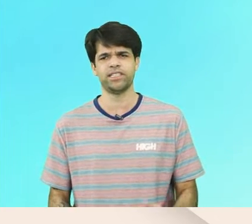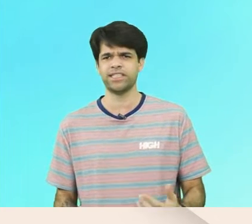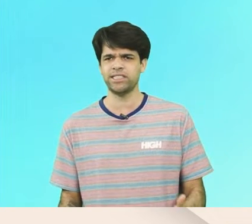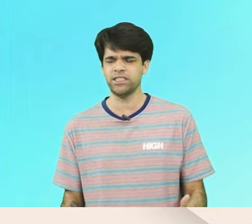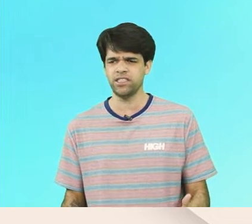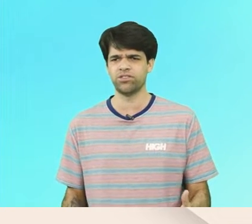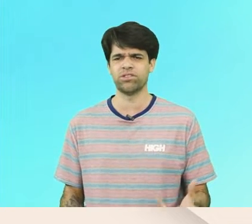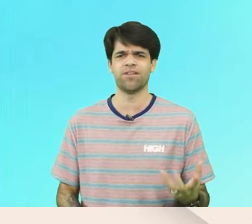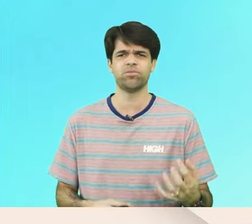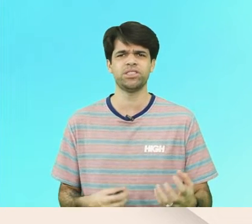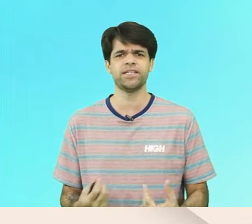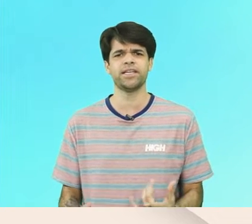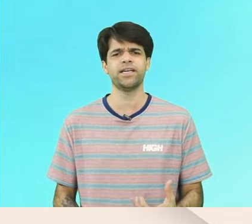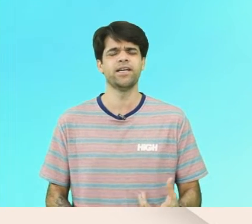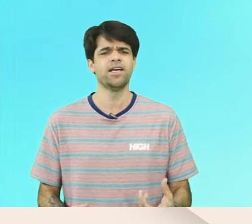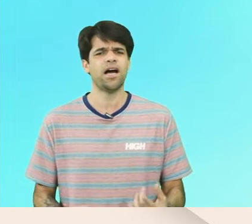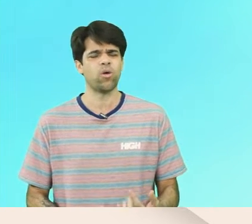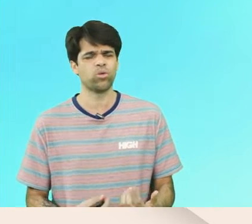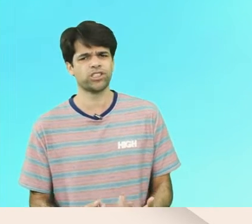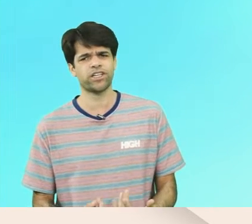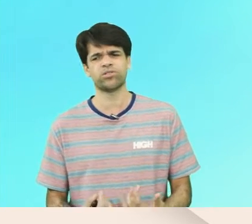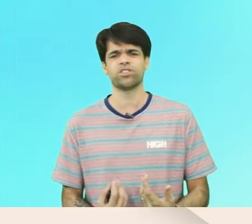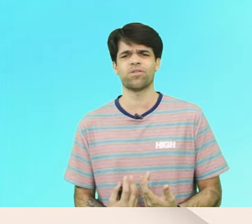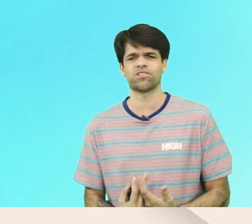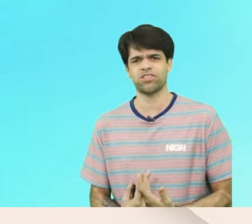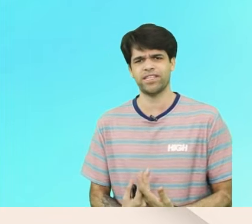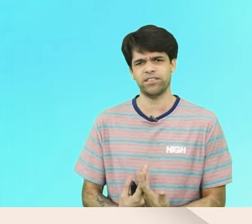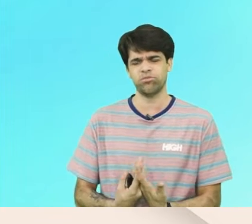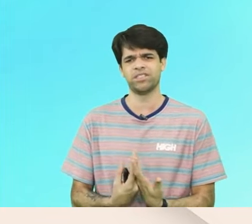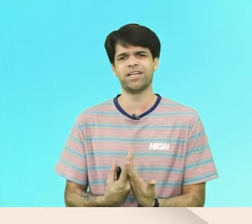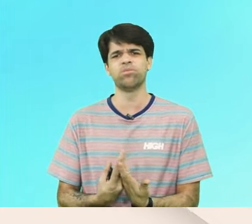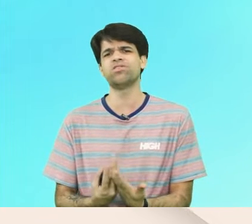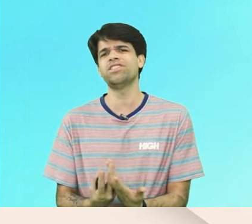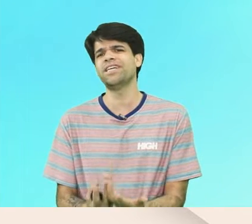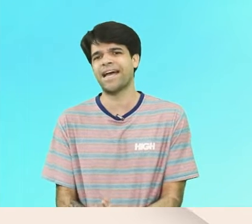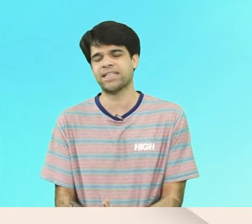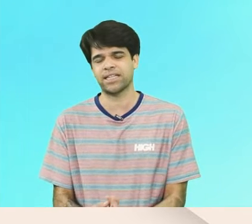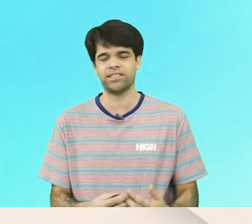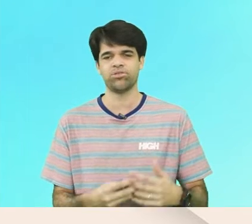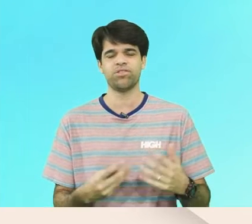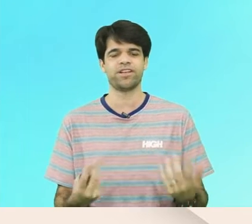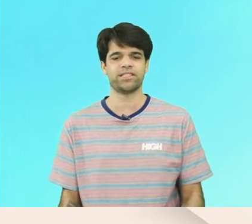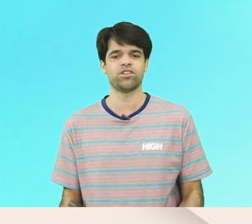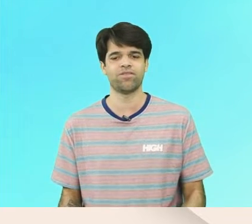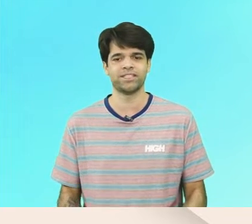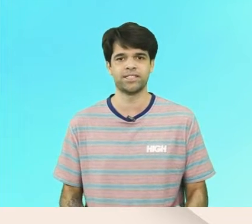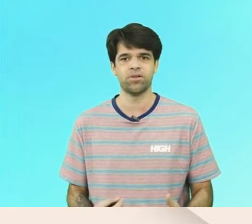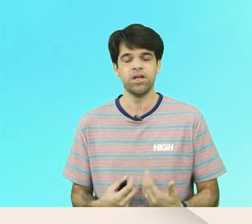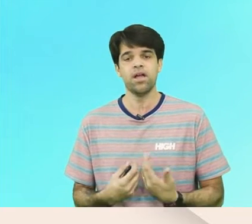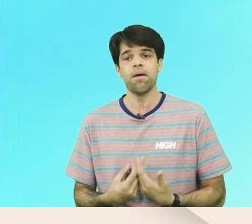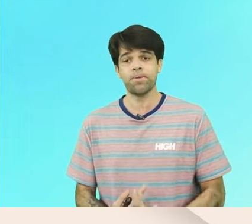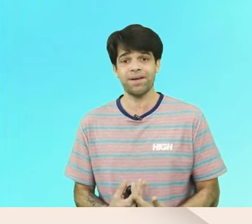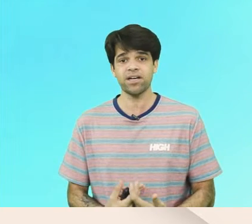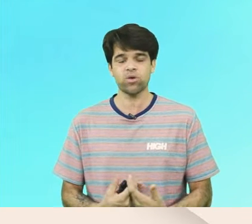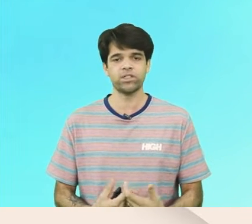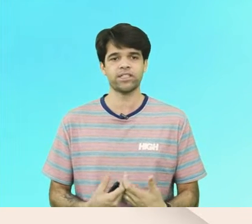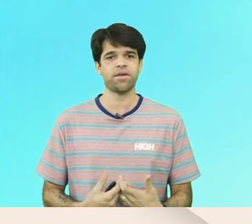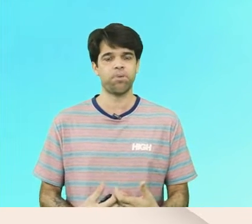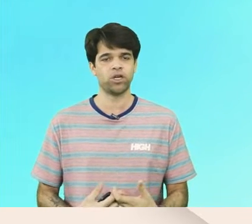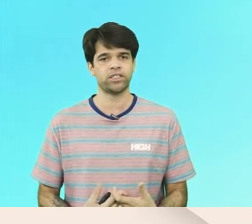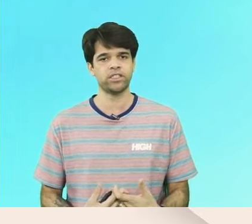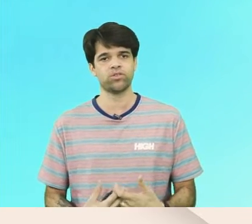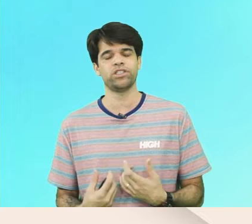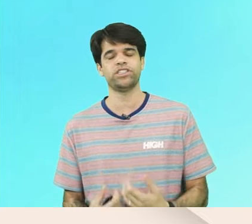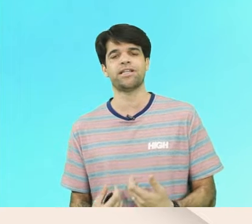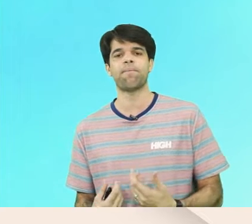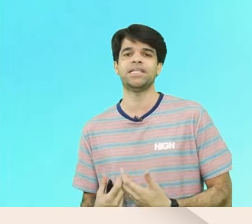falei para vocês, é esse início, Vamos entender algumas questões que estão associadas de maneira muito direta a esse universo da inovação. Primeira coisa